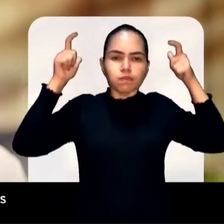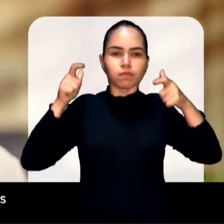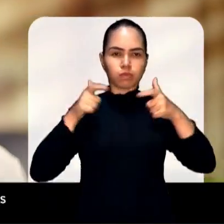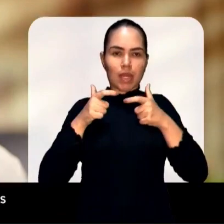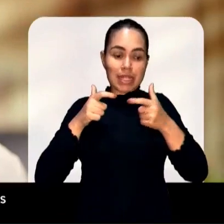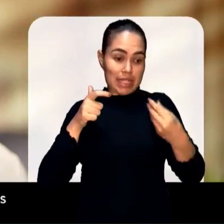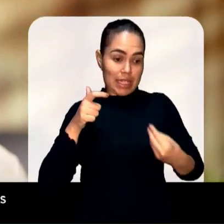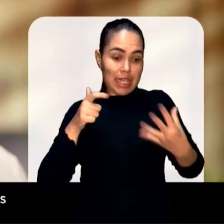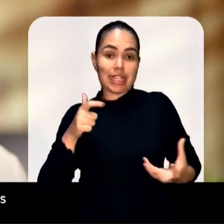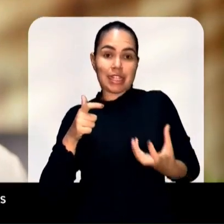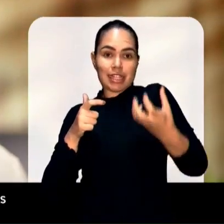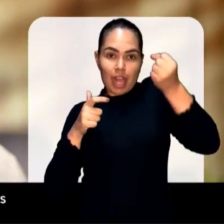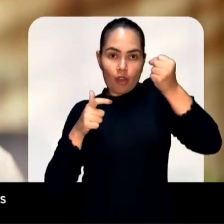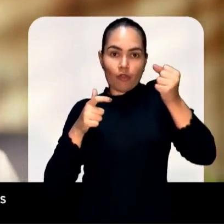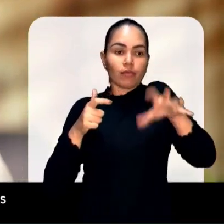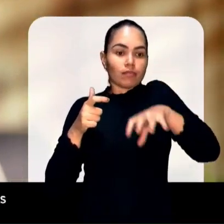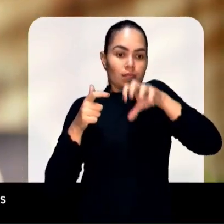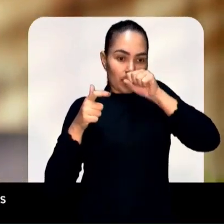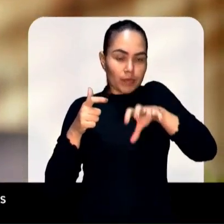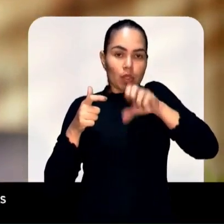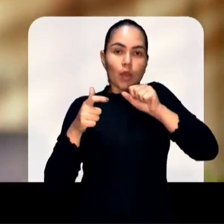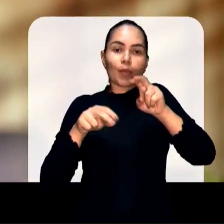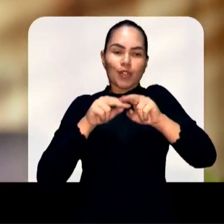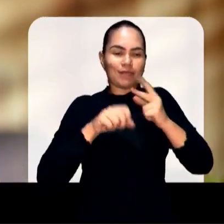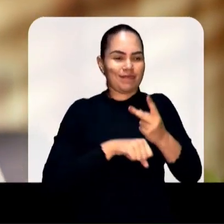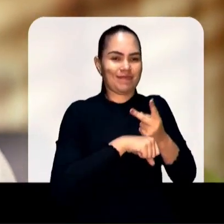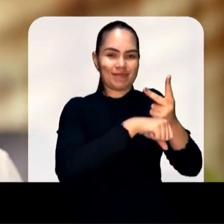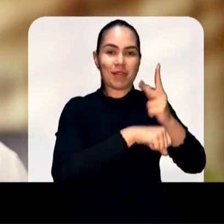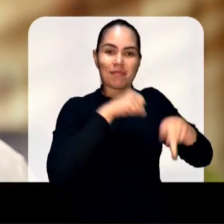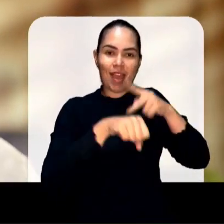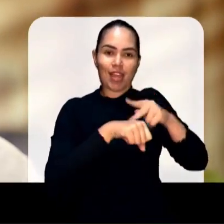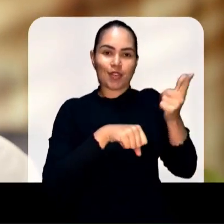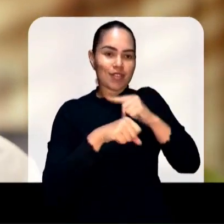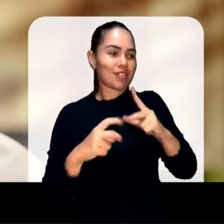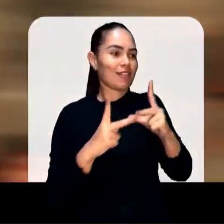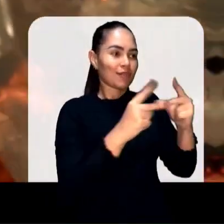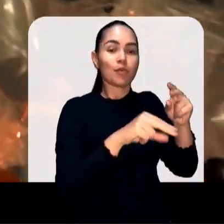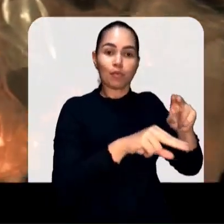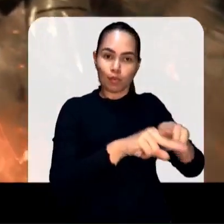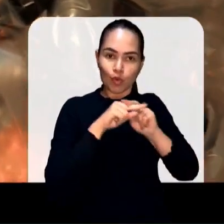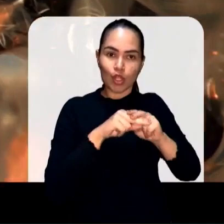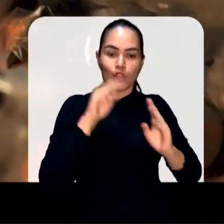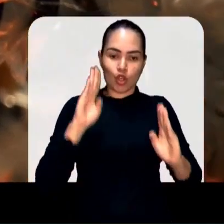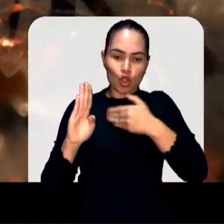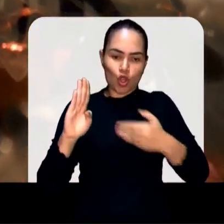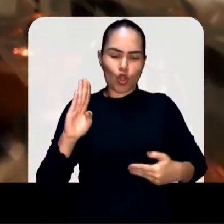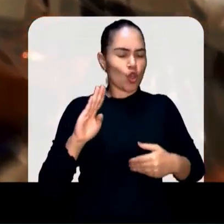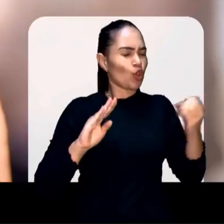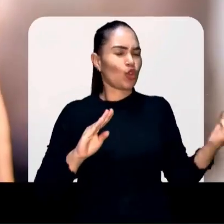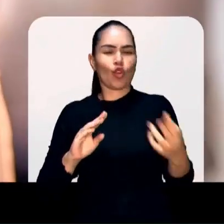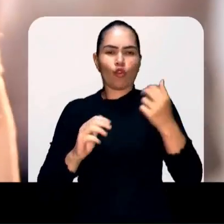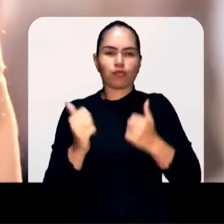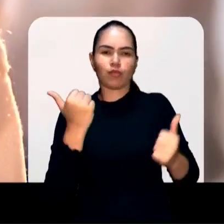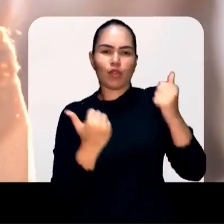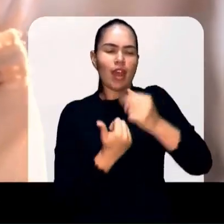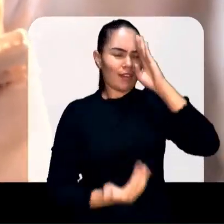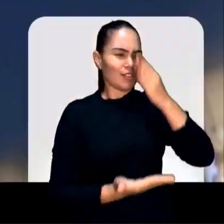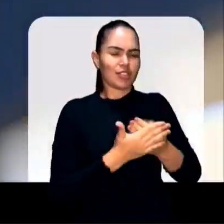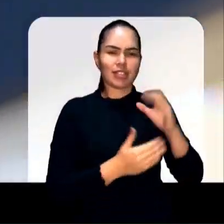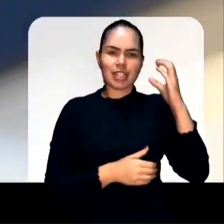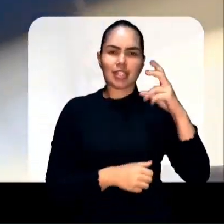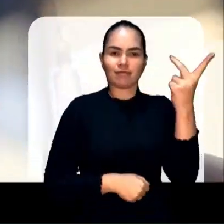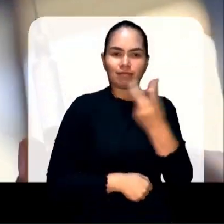Elmo, que salvou vidas de milhares de pacientes e foi premiado internacionalmente. Somos um governo de inovação. A gente